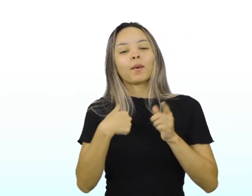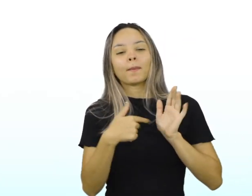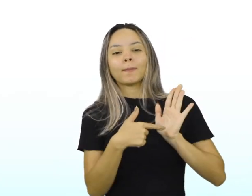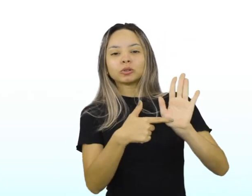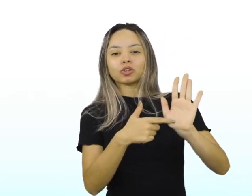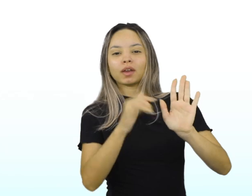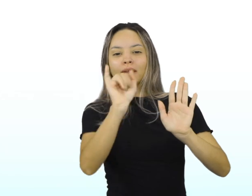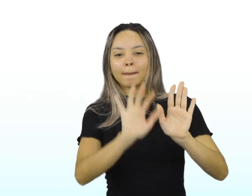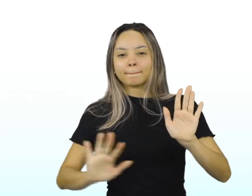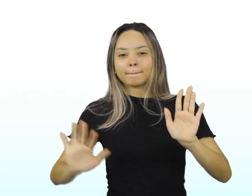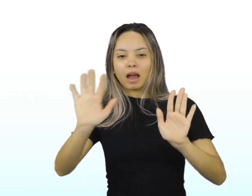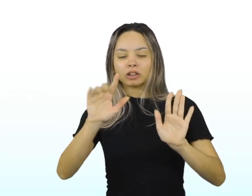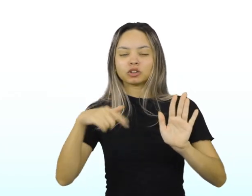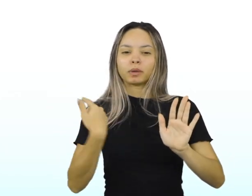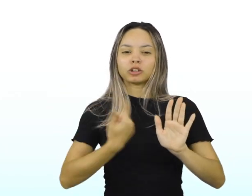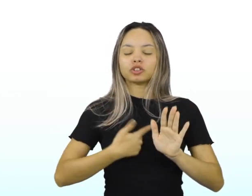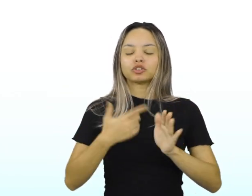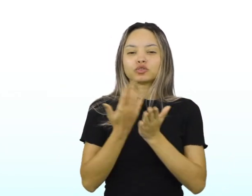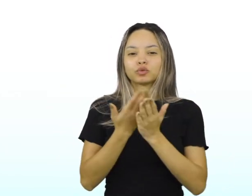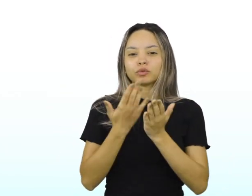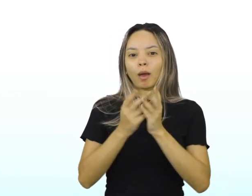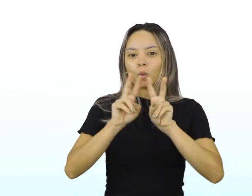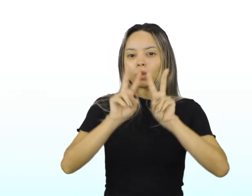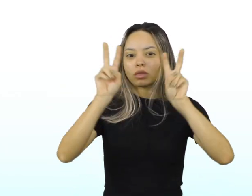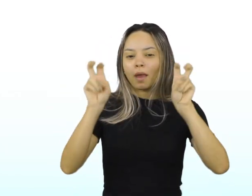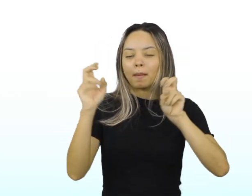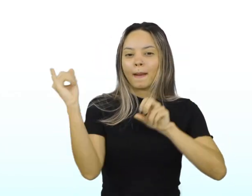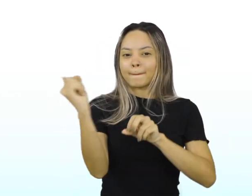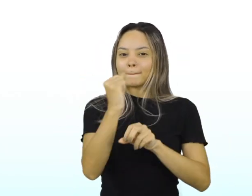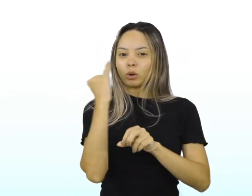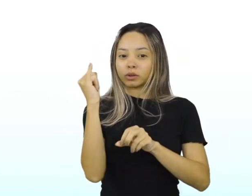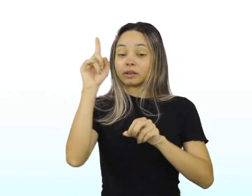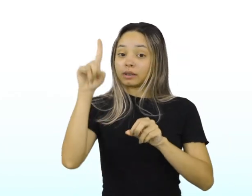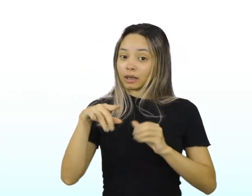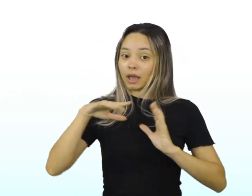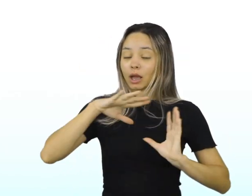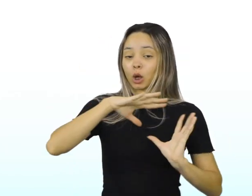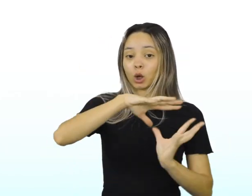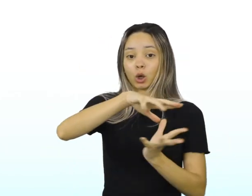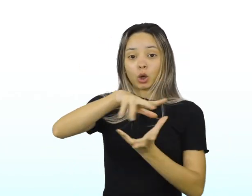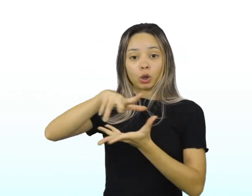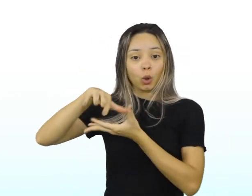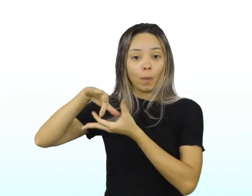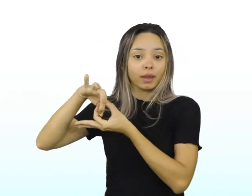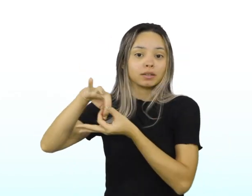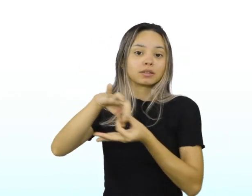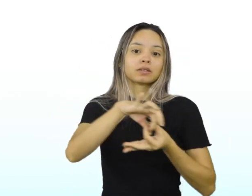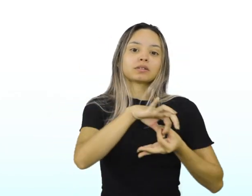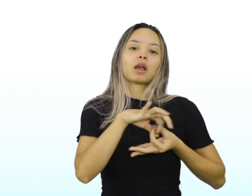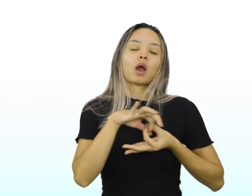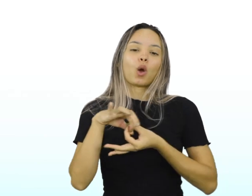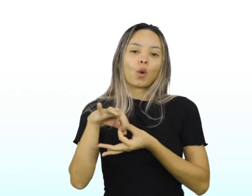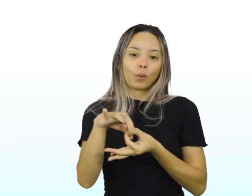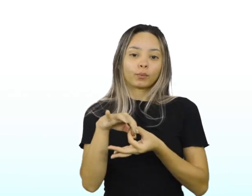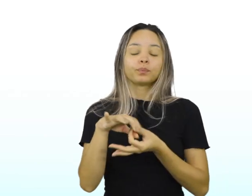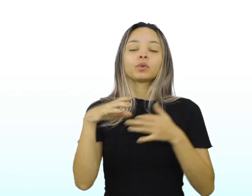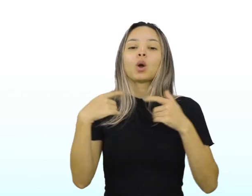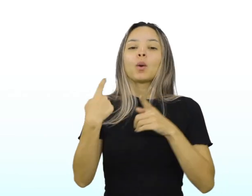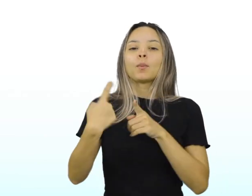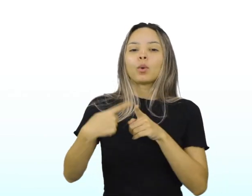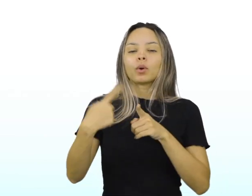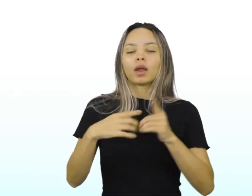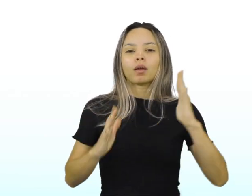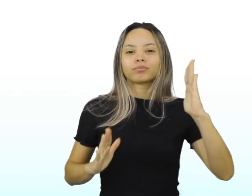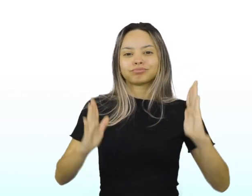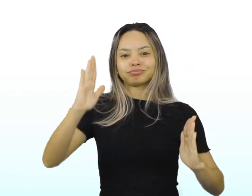imagem logo de cara para a gente falar de um tema tão importante que é o tema globalização? Porque após a queda aí